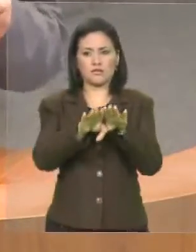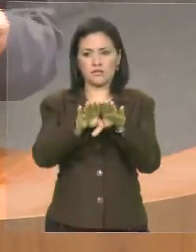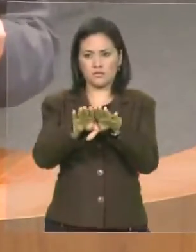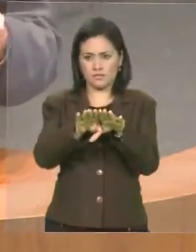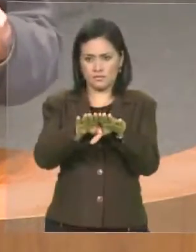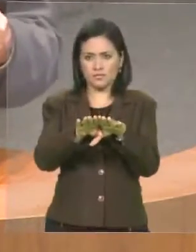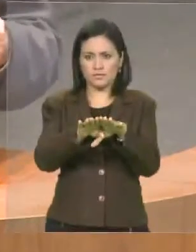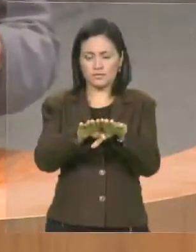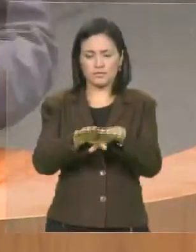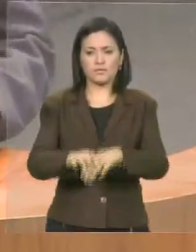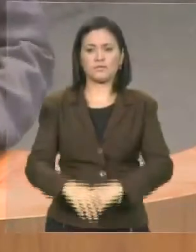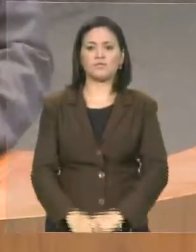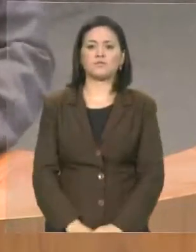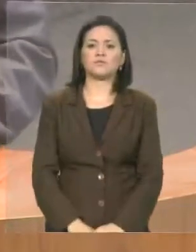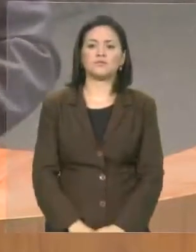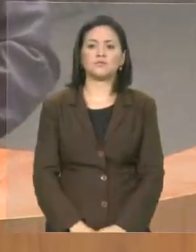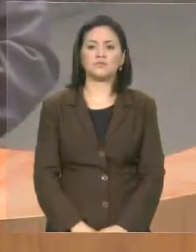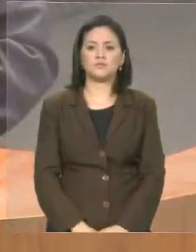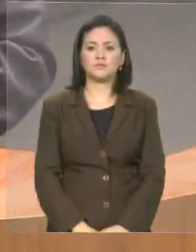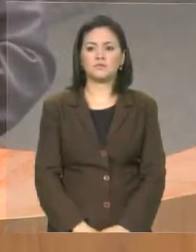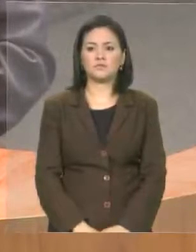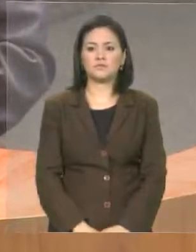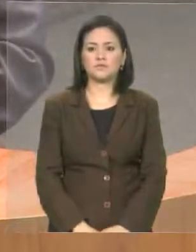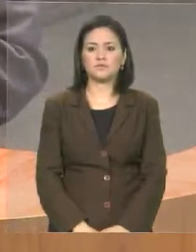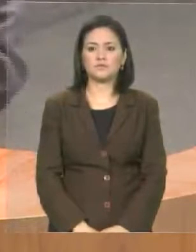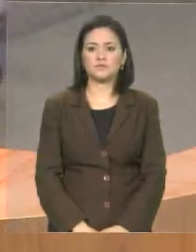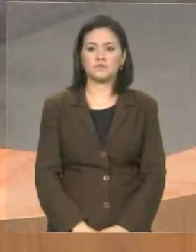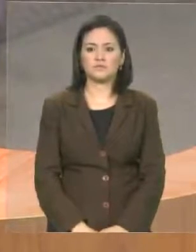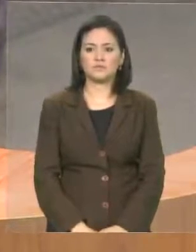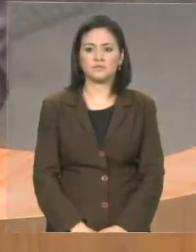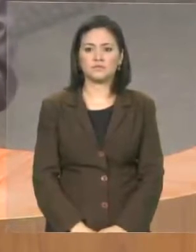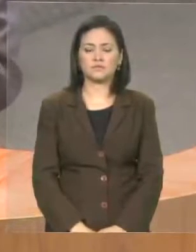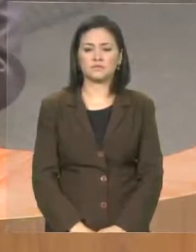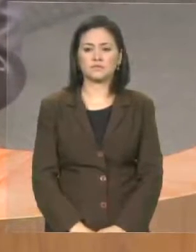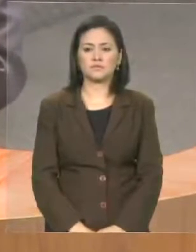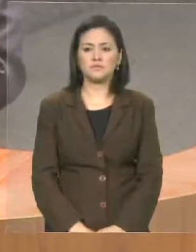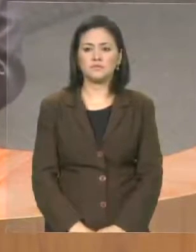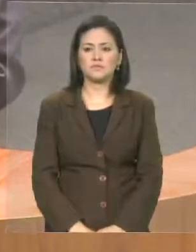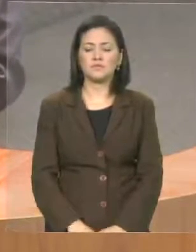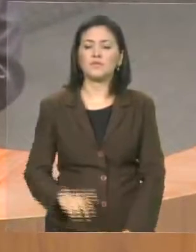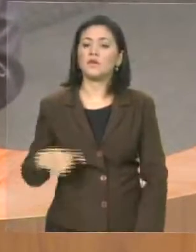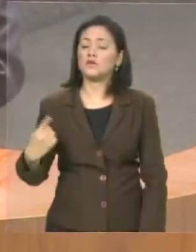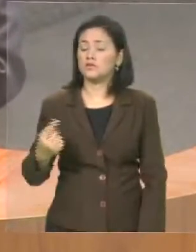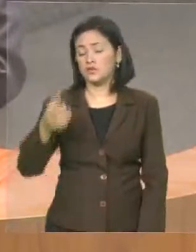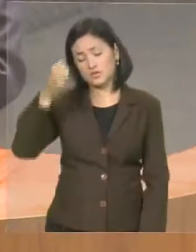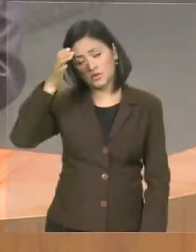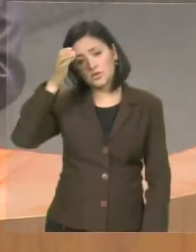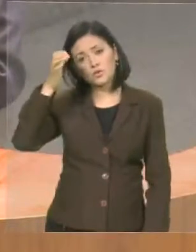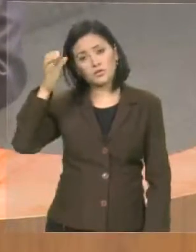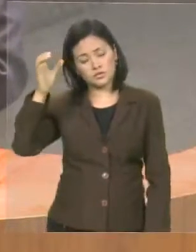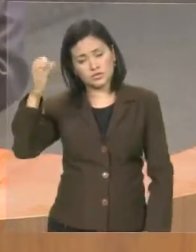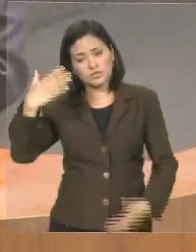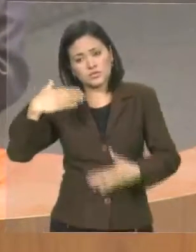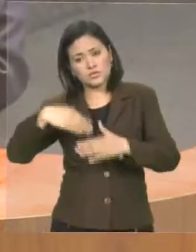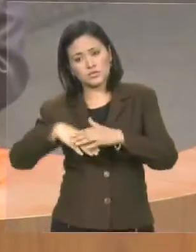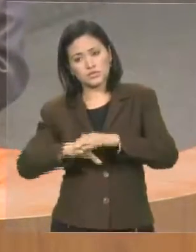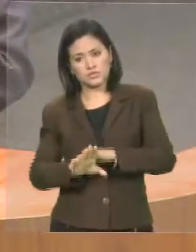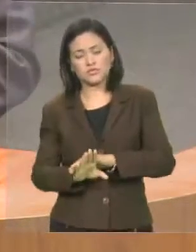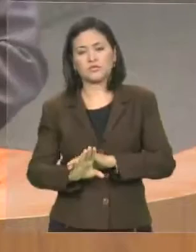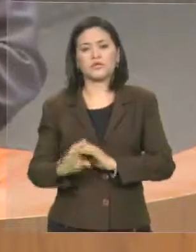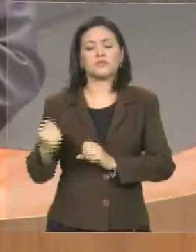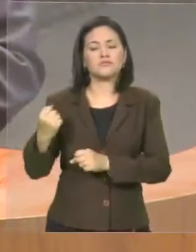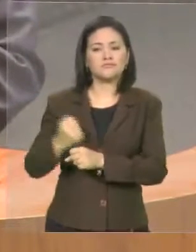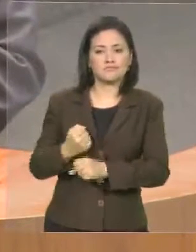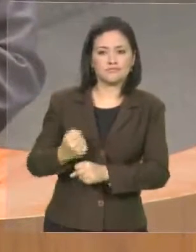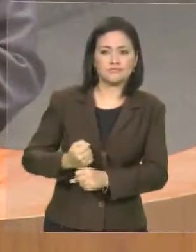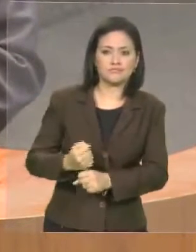essa cultura que já vem ao longo de gerações e que é a nossa cultura e a nossa tradição.